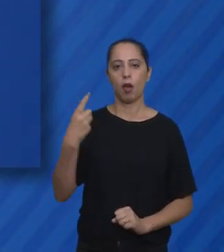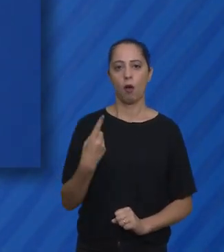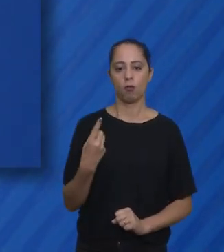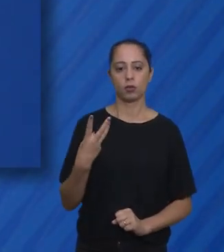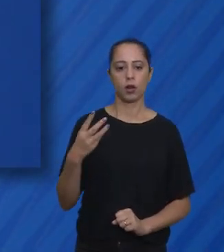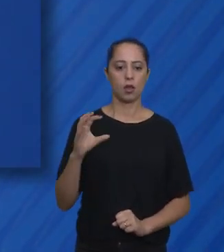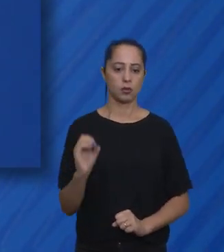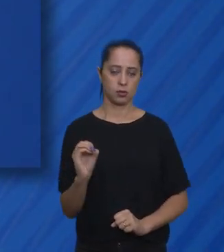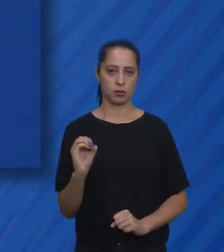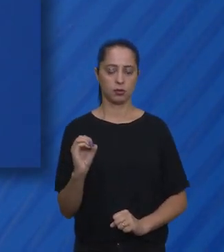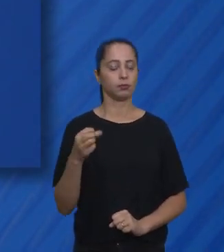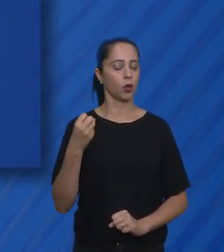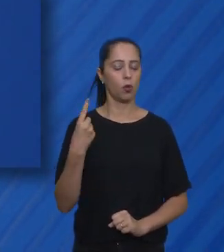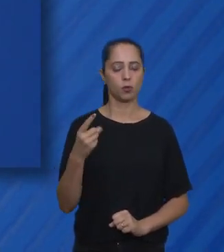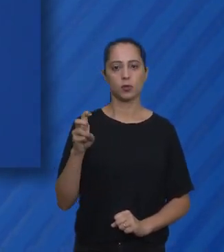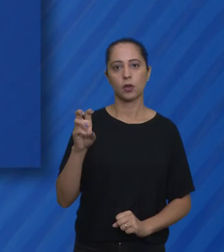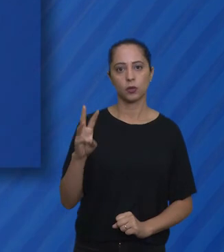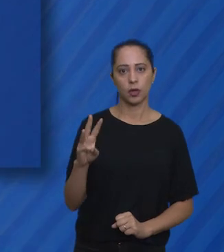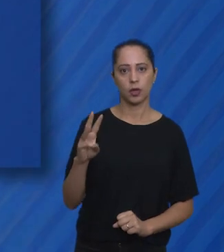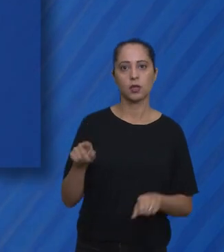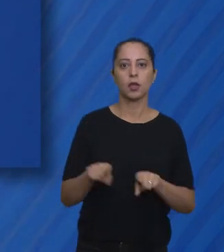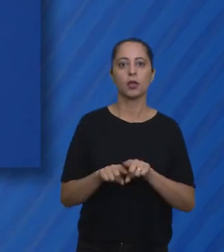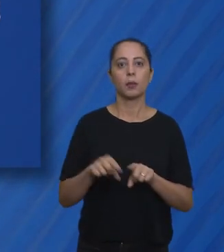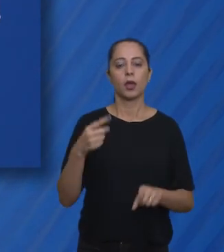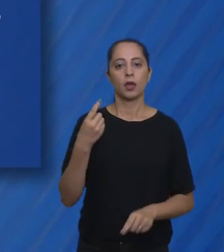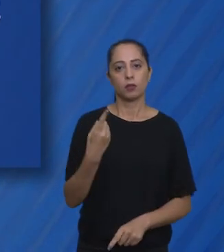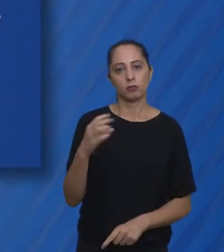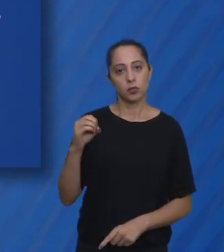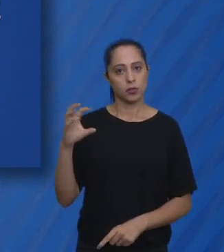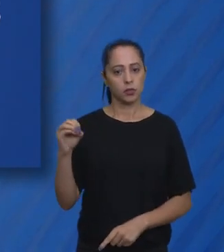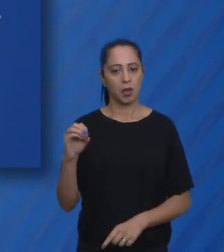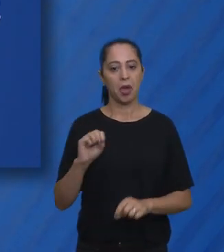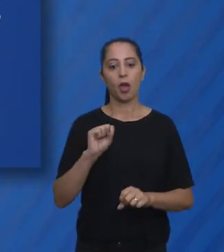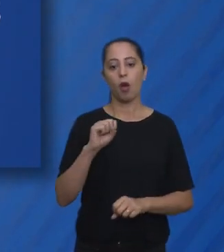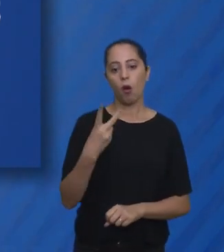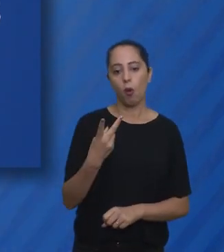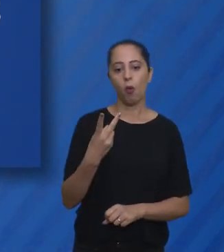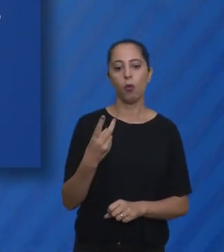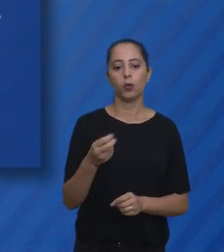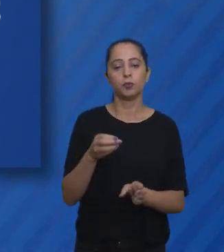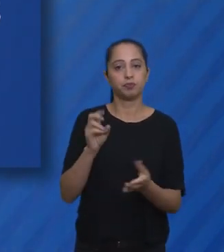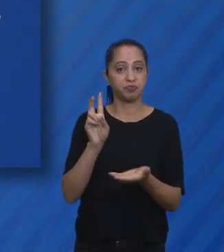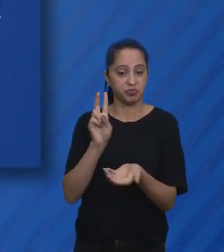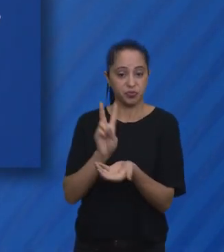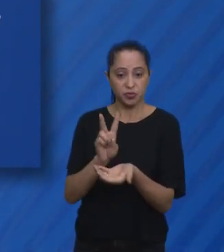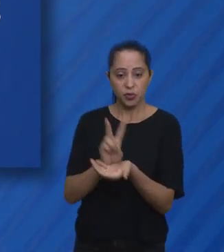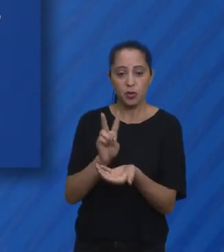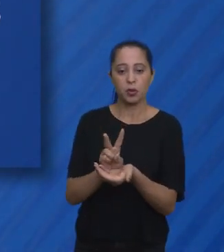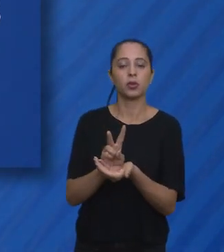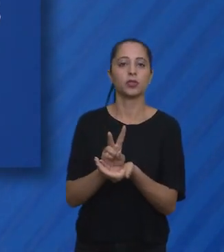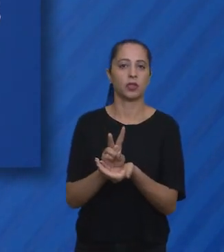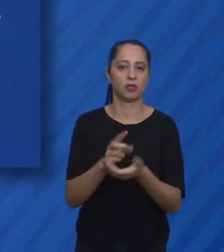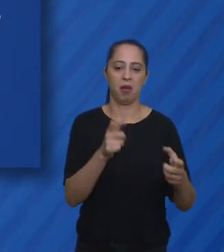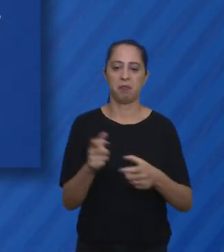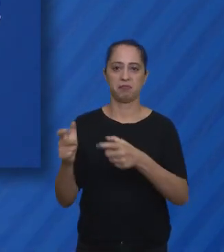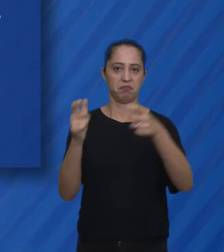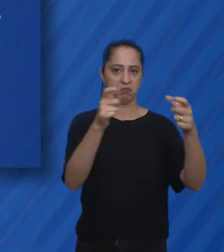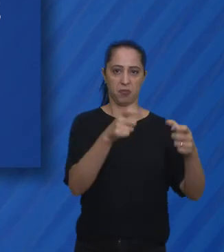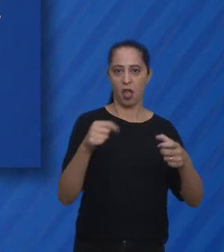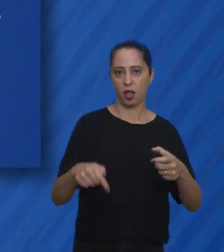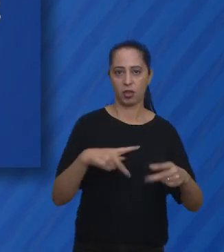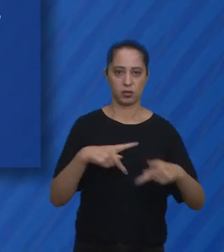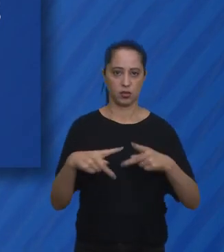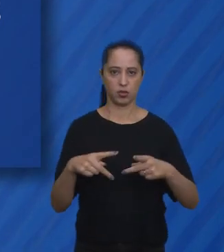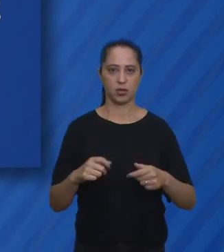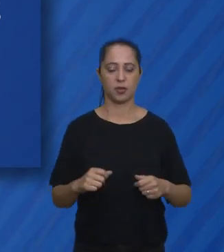do telefone 153, pelo Disque 100 ou por meio de uma das 3 unidades do Conselho Tutelar em São